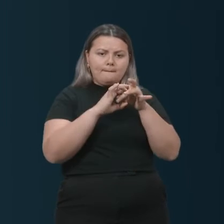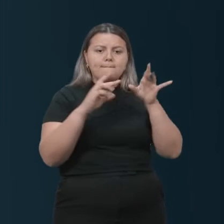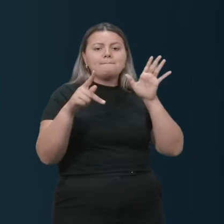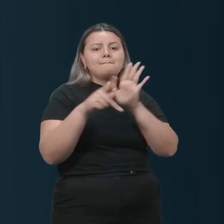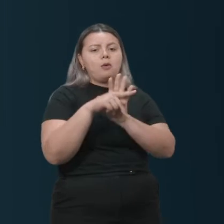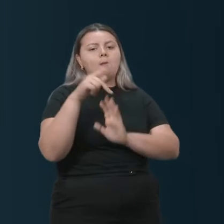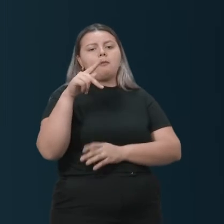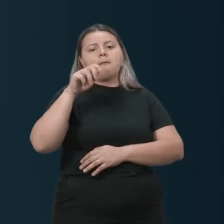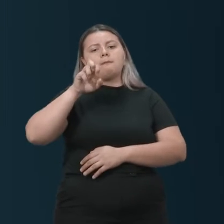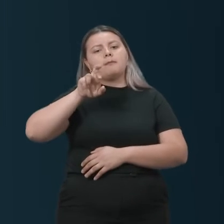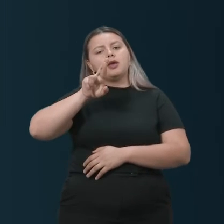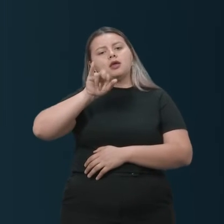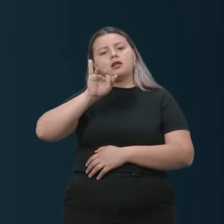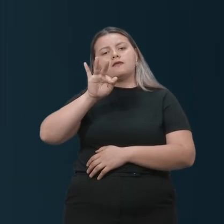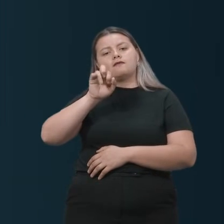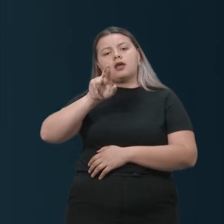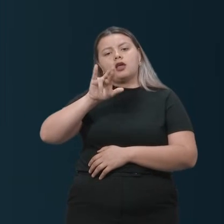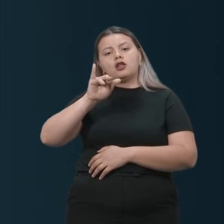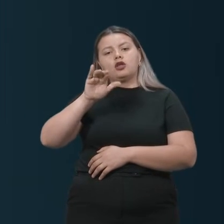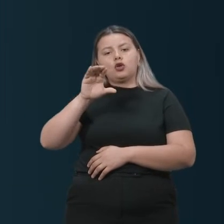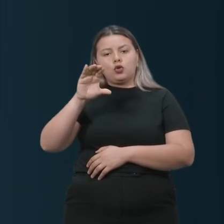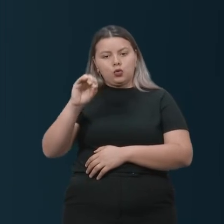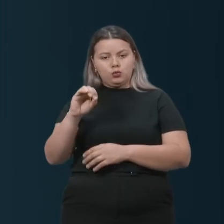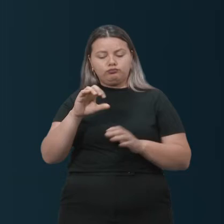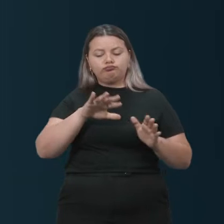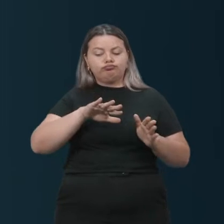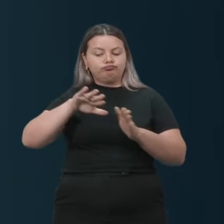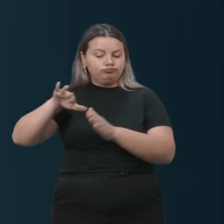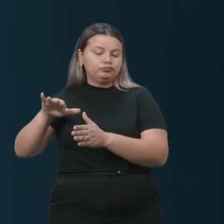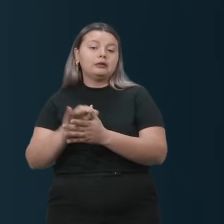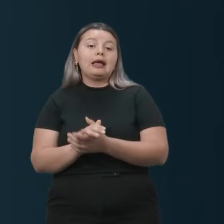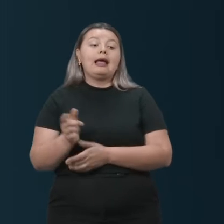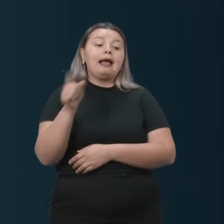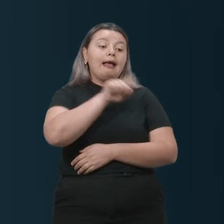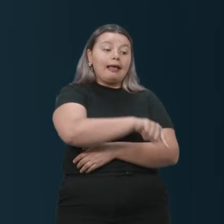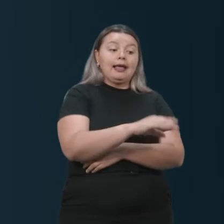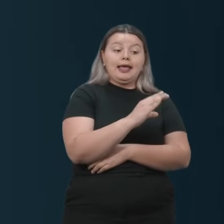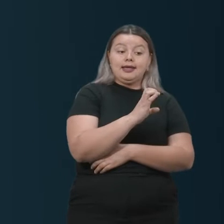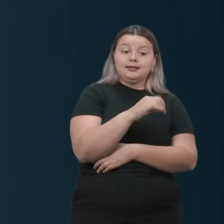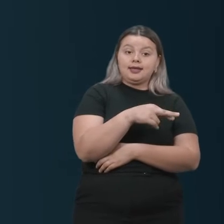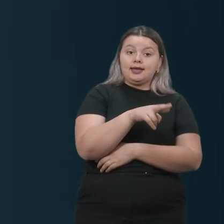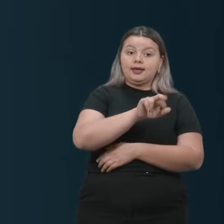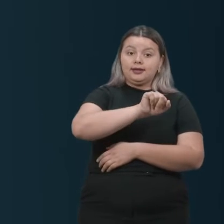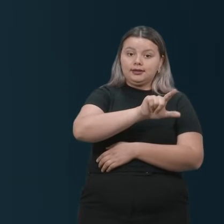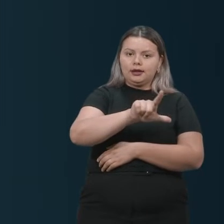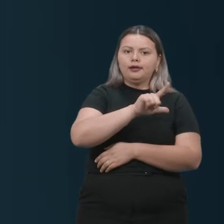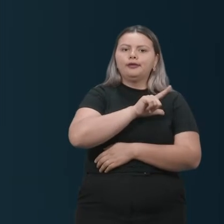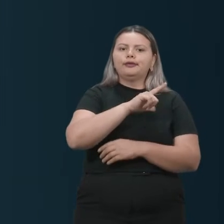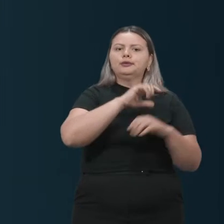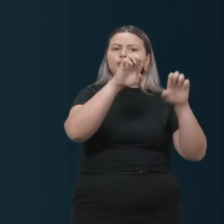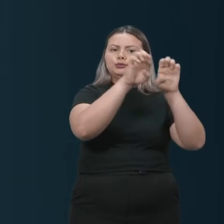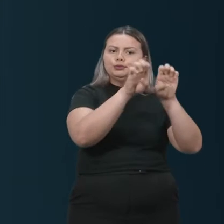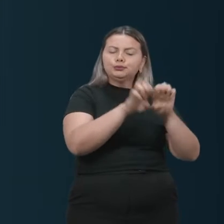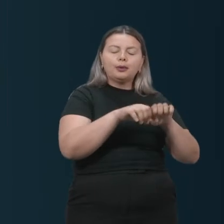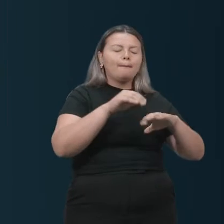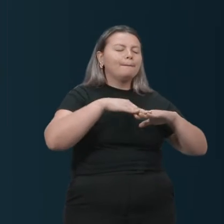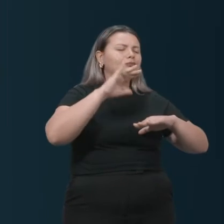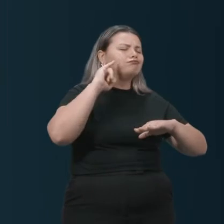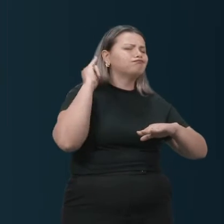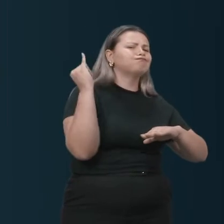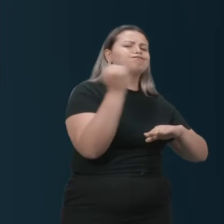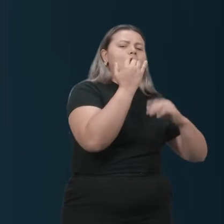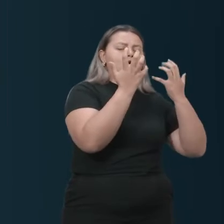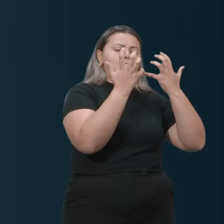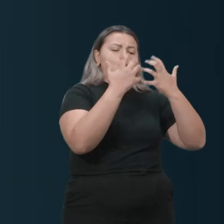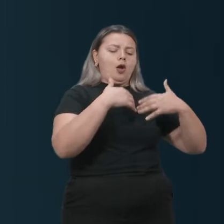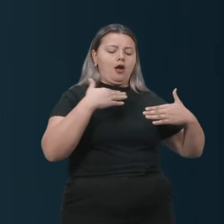periférico. Já o sistema nervoso central compõe as estruturas mais importantes para o